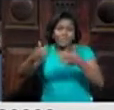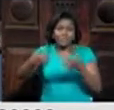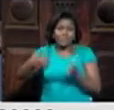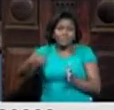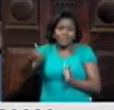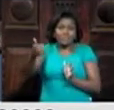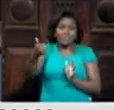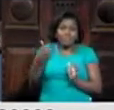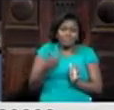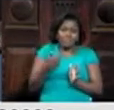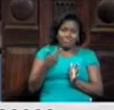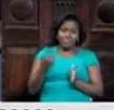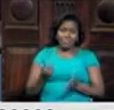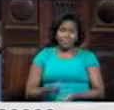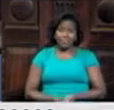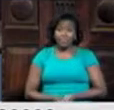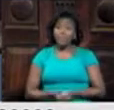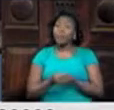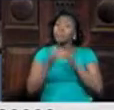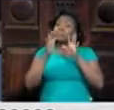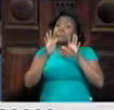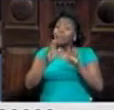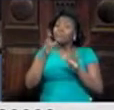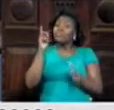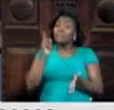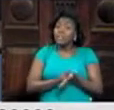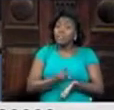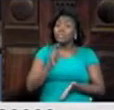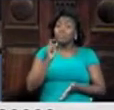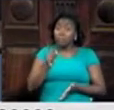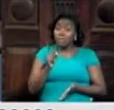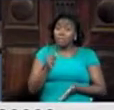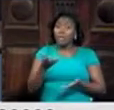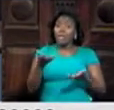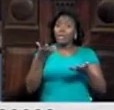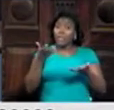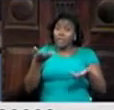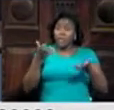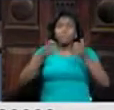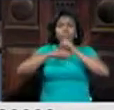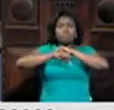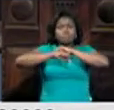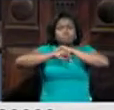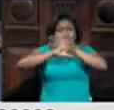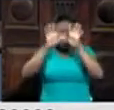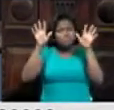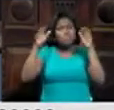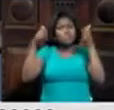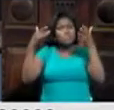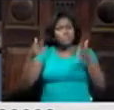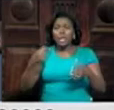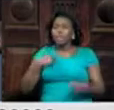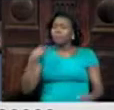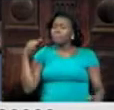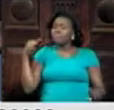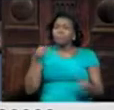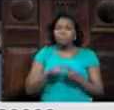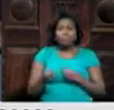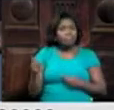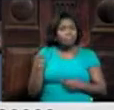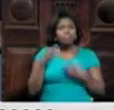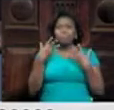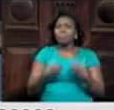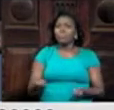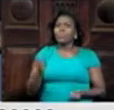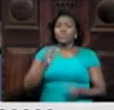propriamente os que eu estou trazendo aqui. Mas o fato é, e quero deixar aqui bem sublinhado, que sou contra a